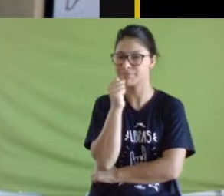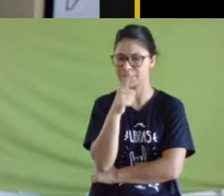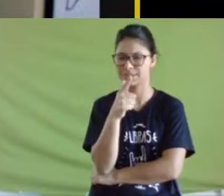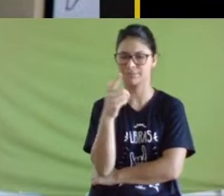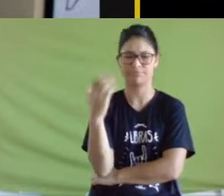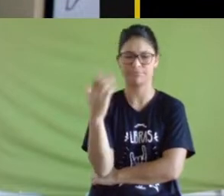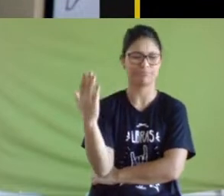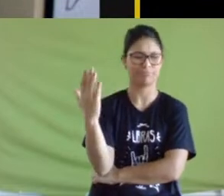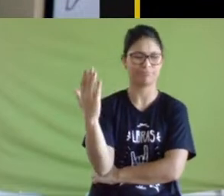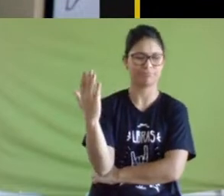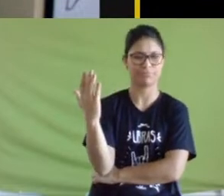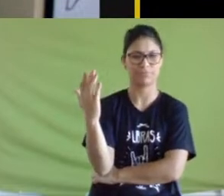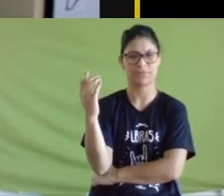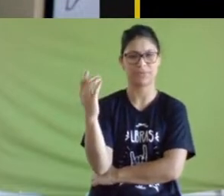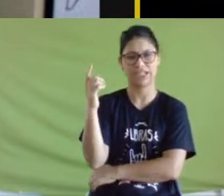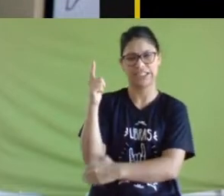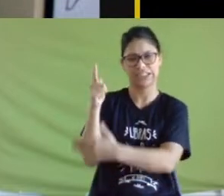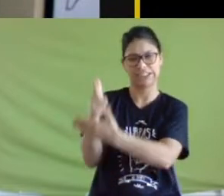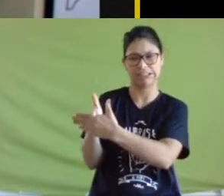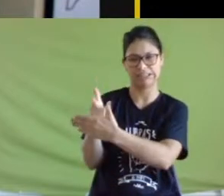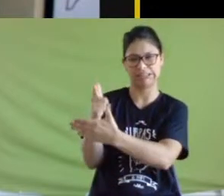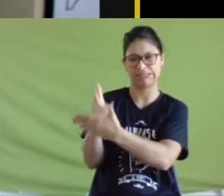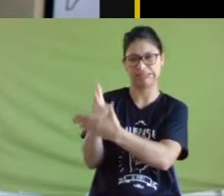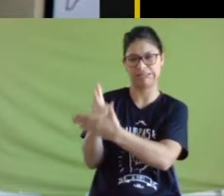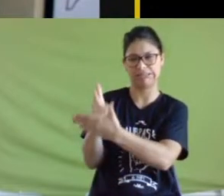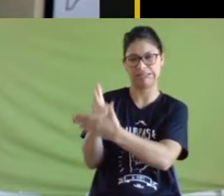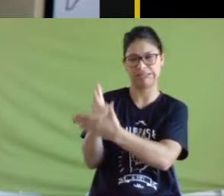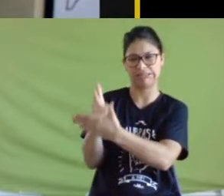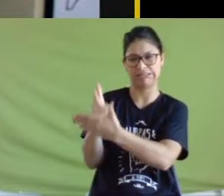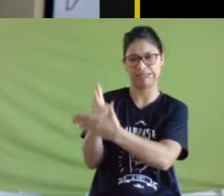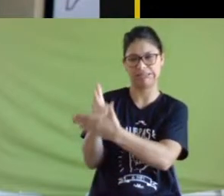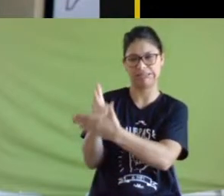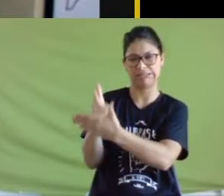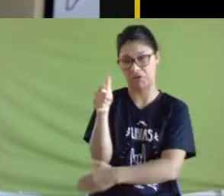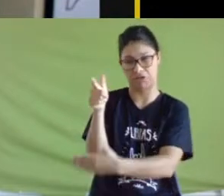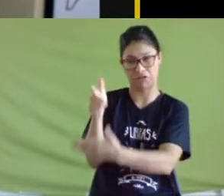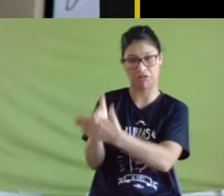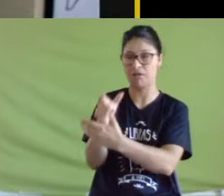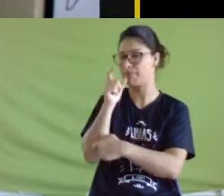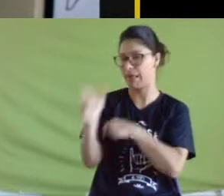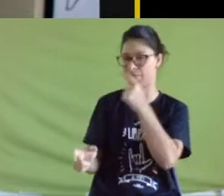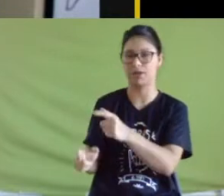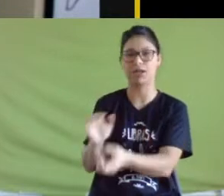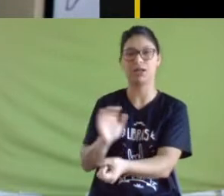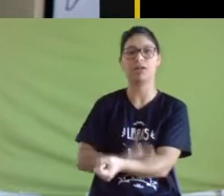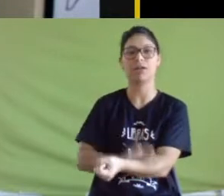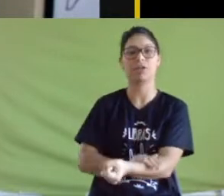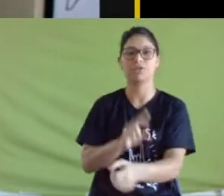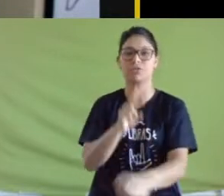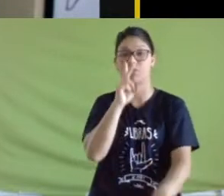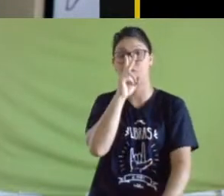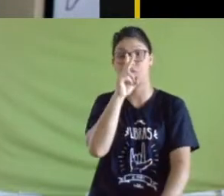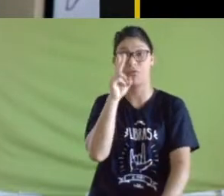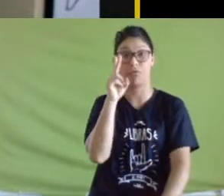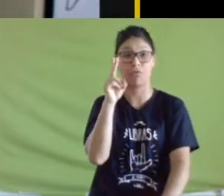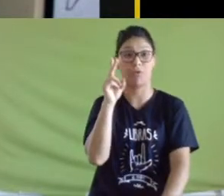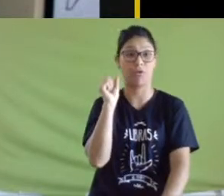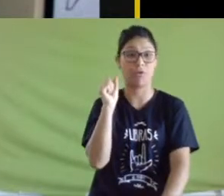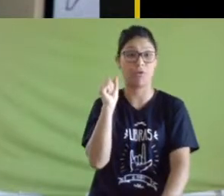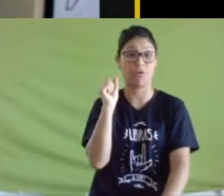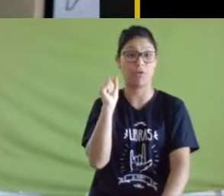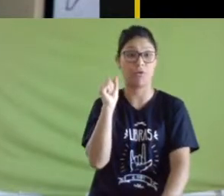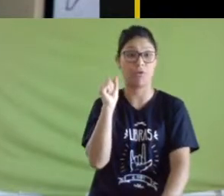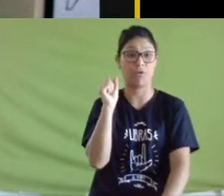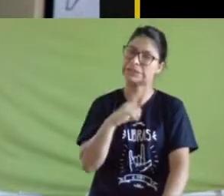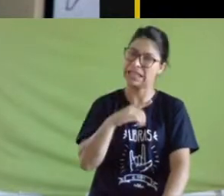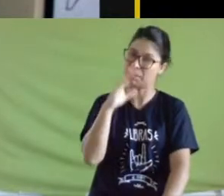sátira ataca agressivamente os chamados vícios fortes e que causam mal.